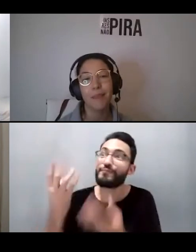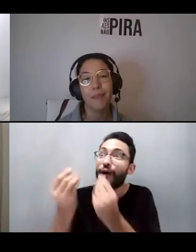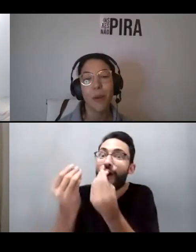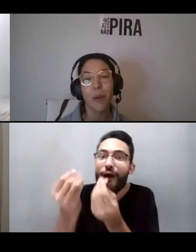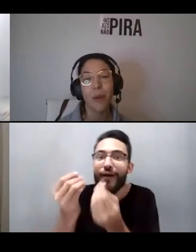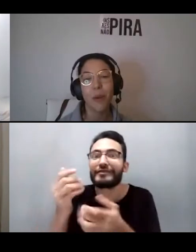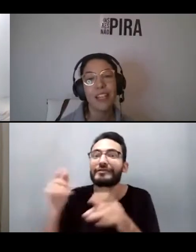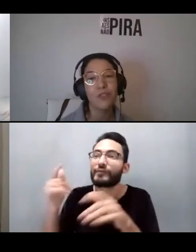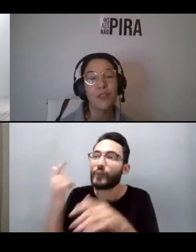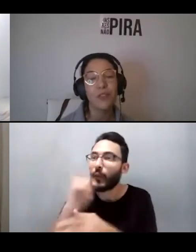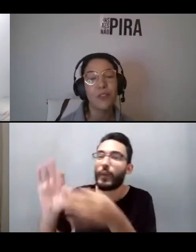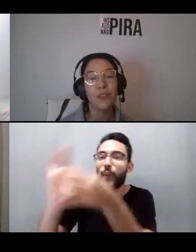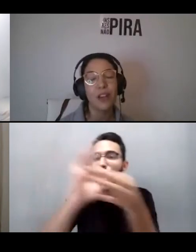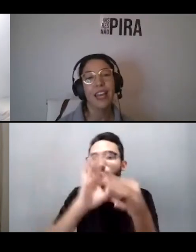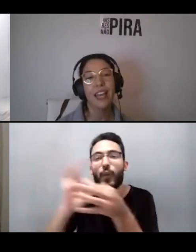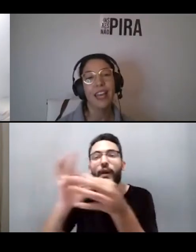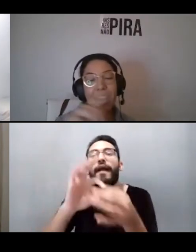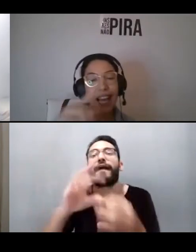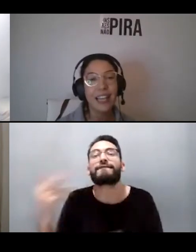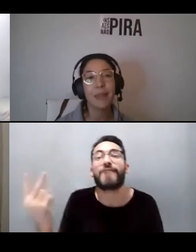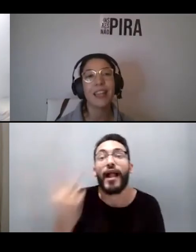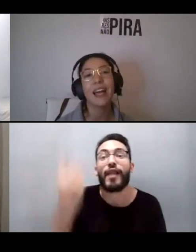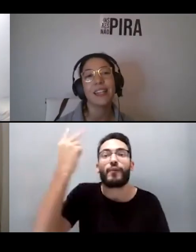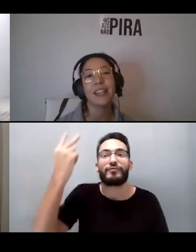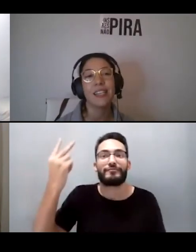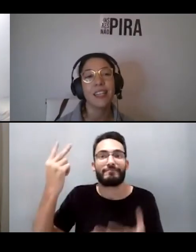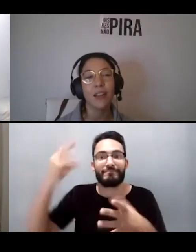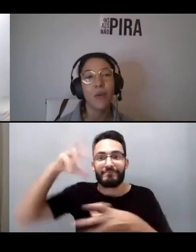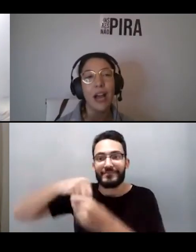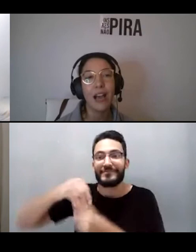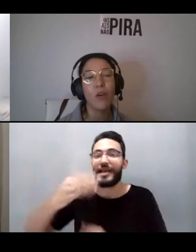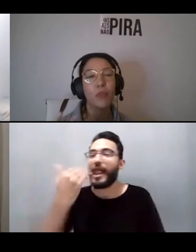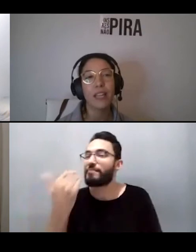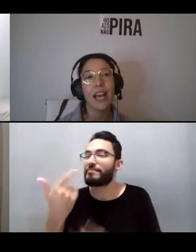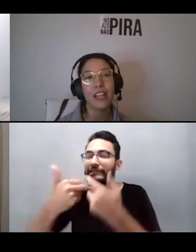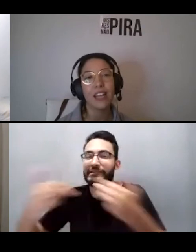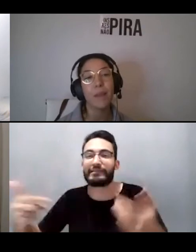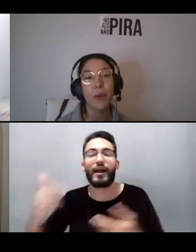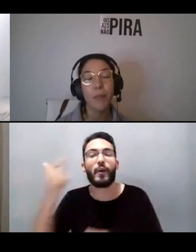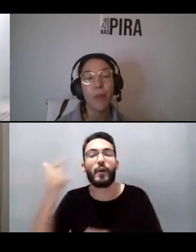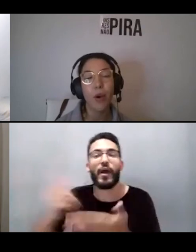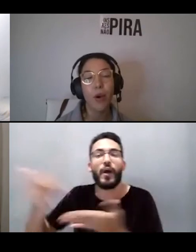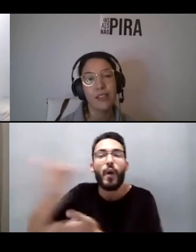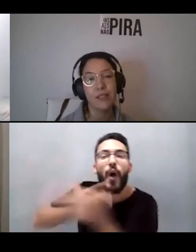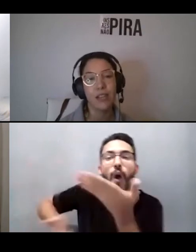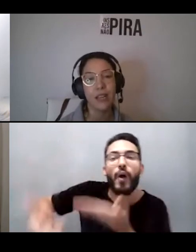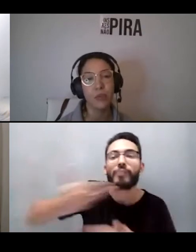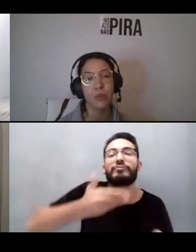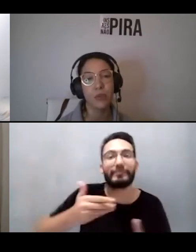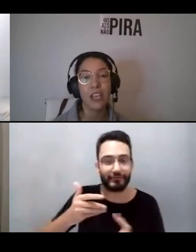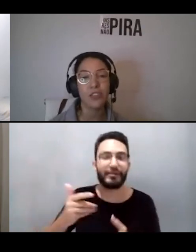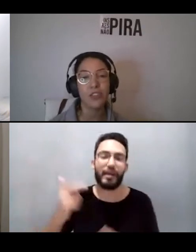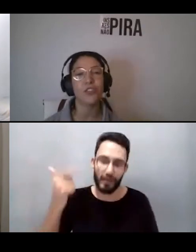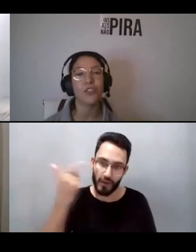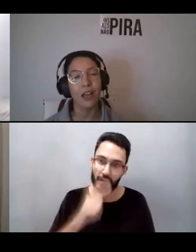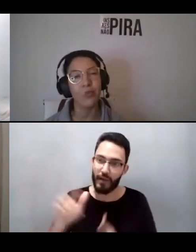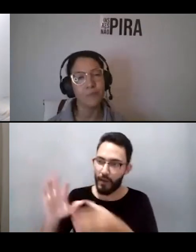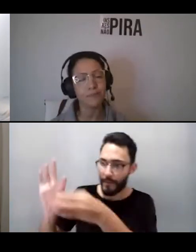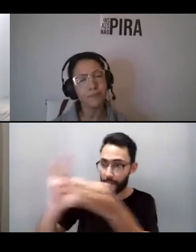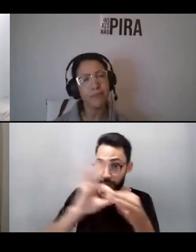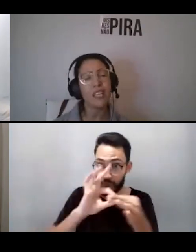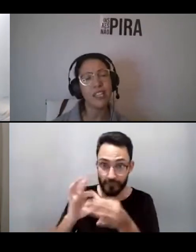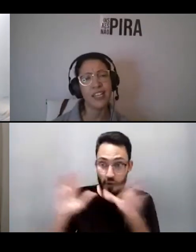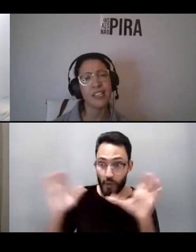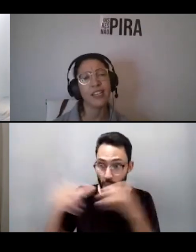né? Então, é uma cadeia de valor na cadeia alimentar em si. Então, a comunidade, ela promove isso, né? O ambiente que a gente está